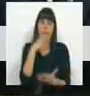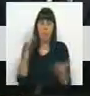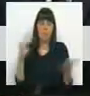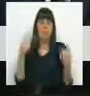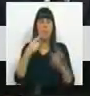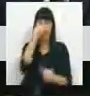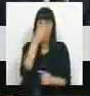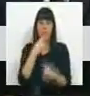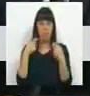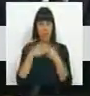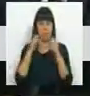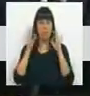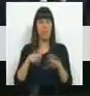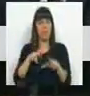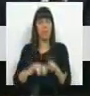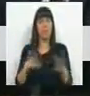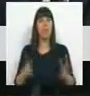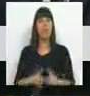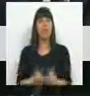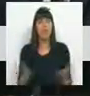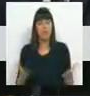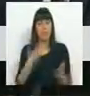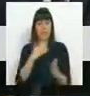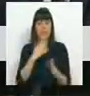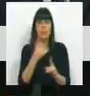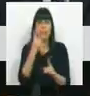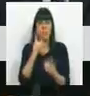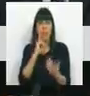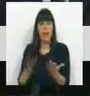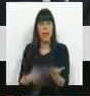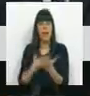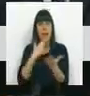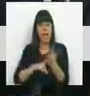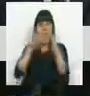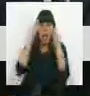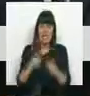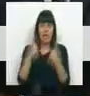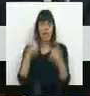que tem todo o perfil para ocupar este lugar e que, portanto, pelo menos uma candidata a